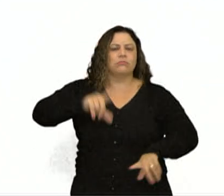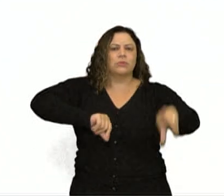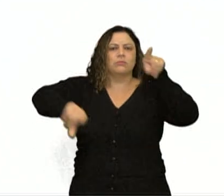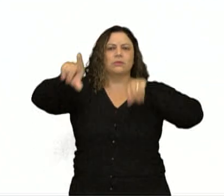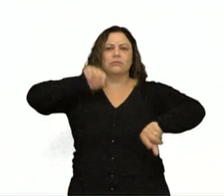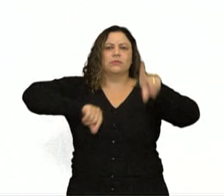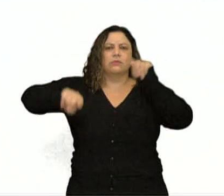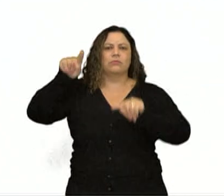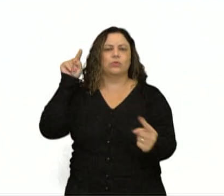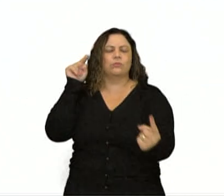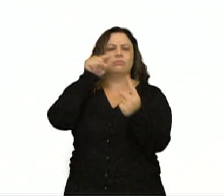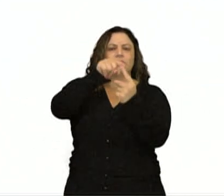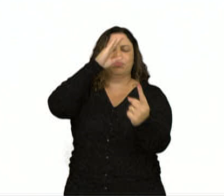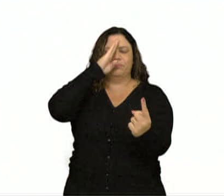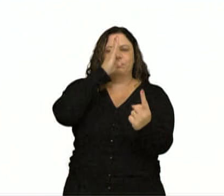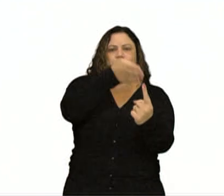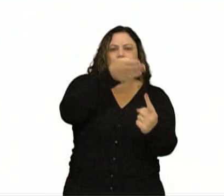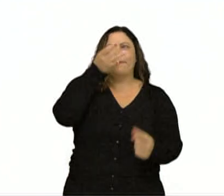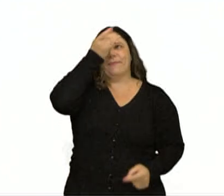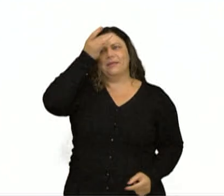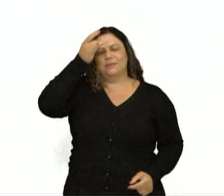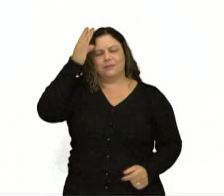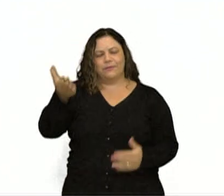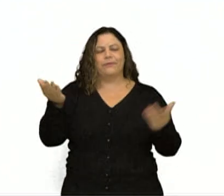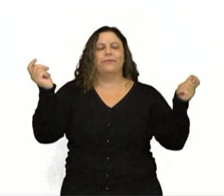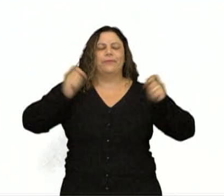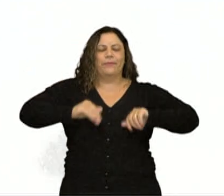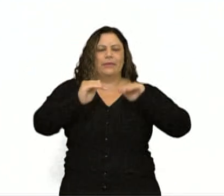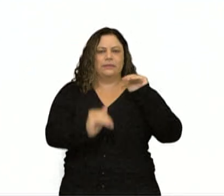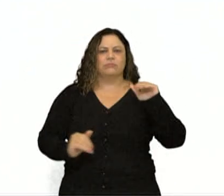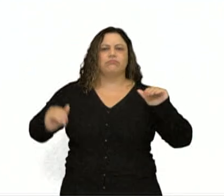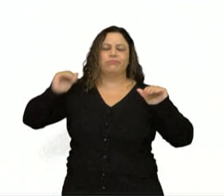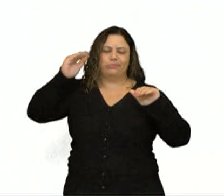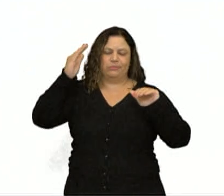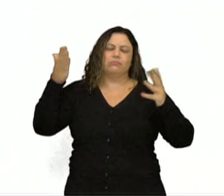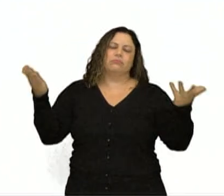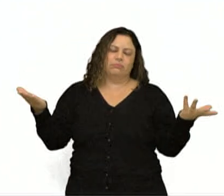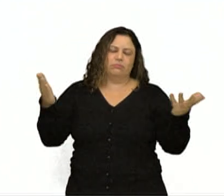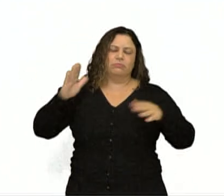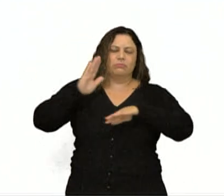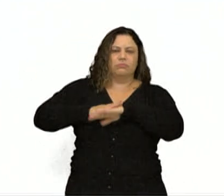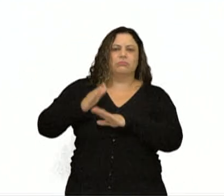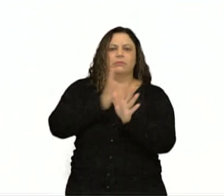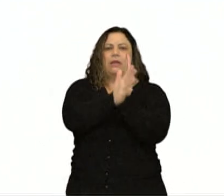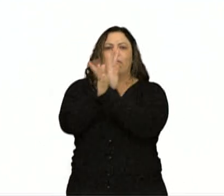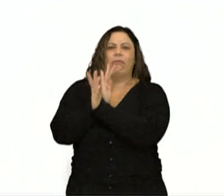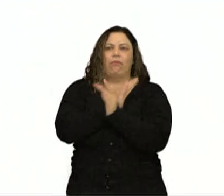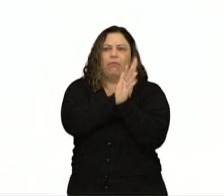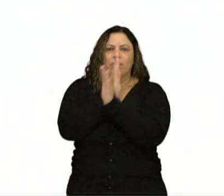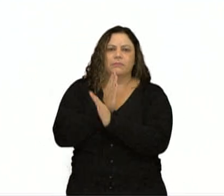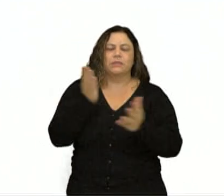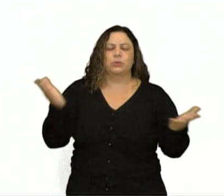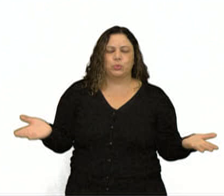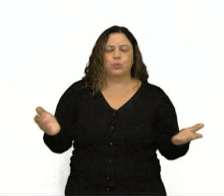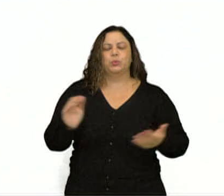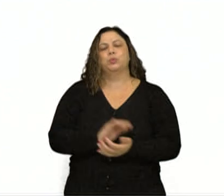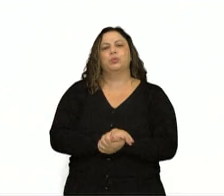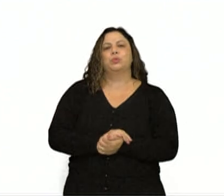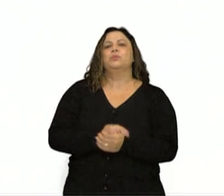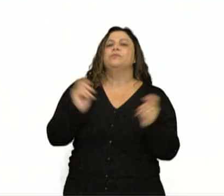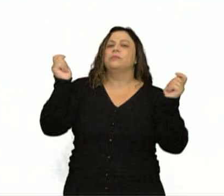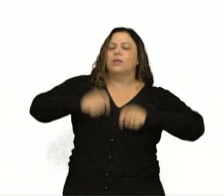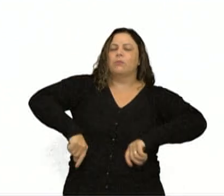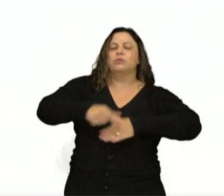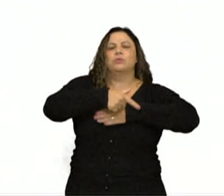escolhidos como o alvo mais fácil dessa escalada sem rumo. É possível afirmar que os versos do poema Eu Etiqueto